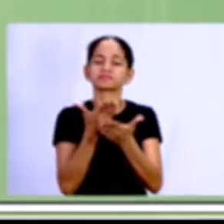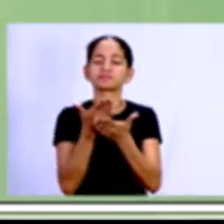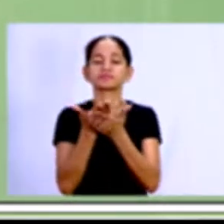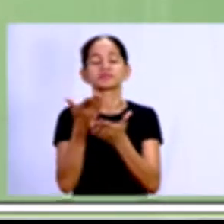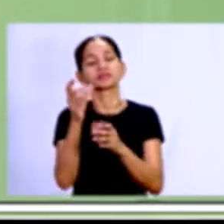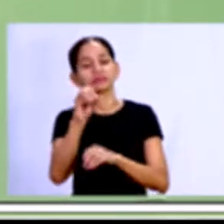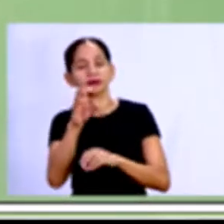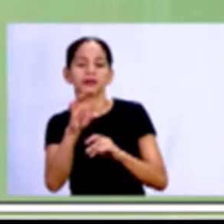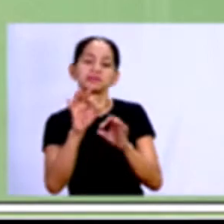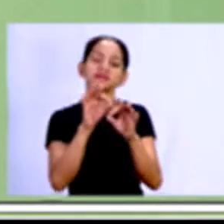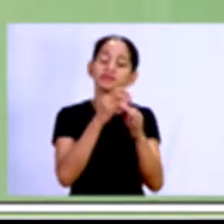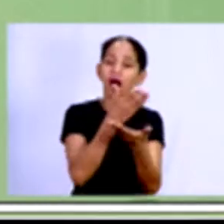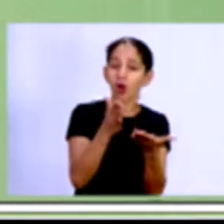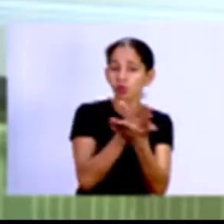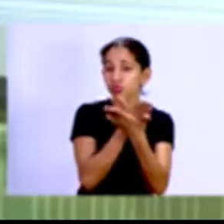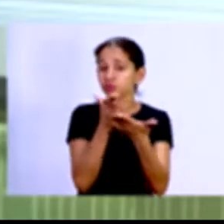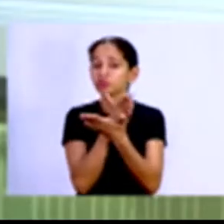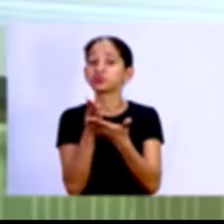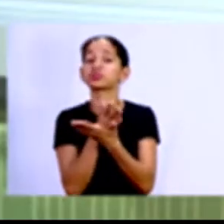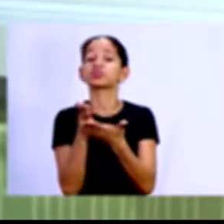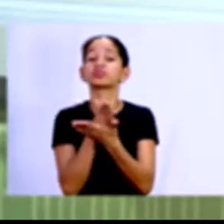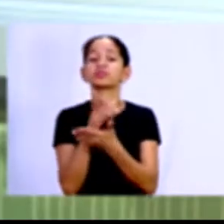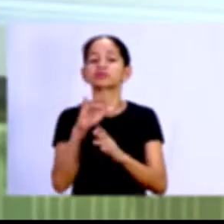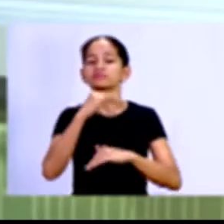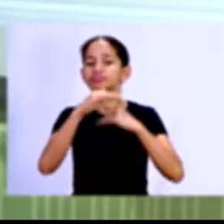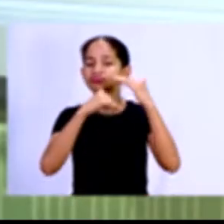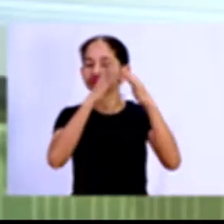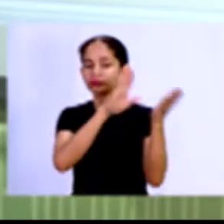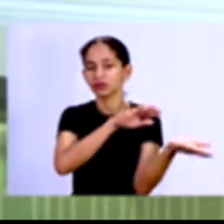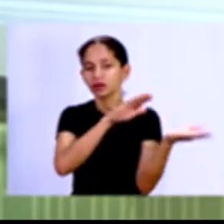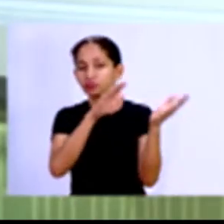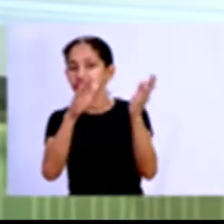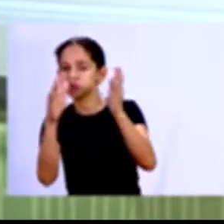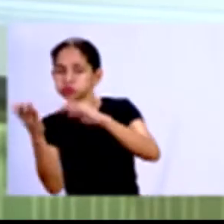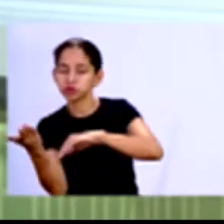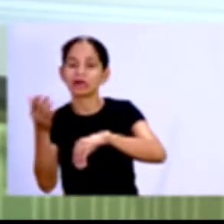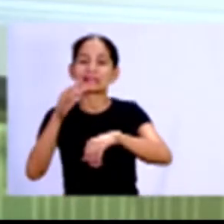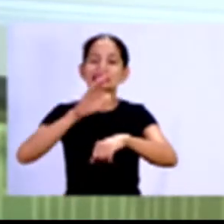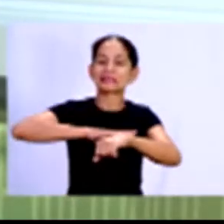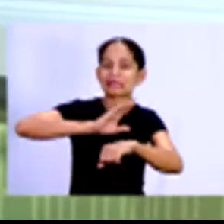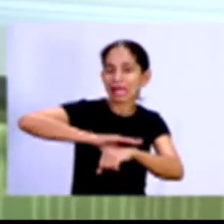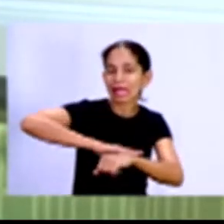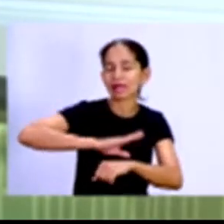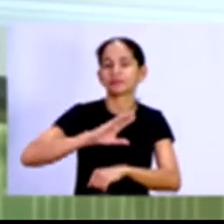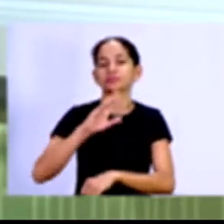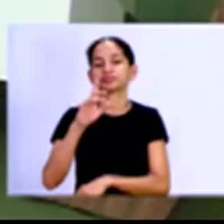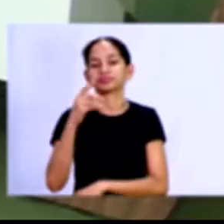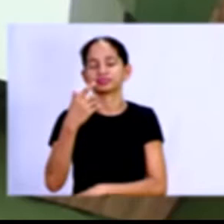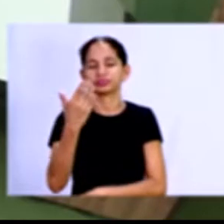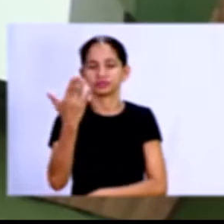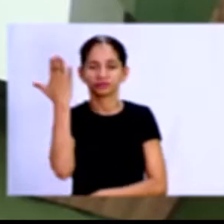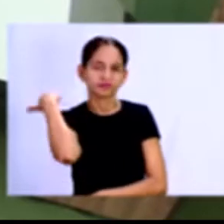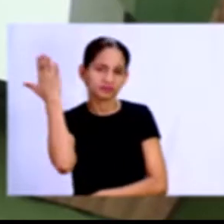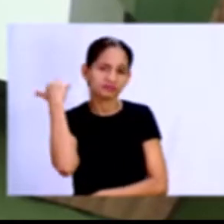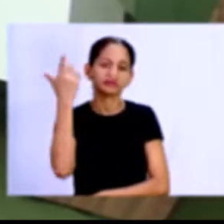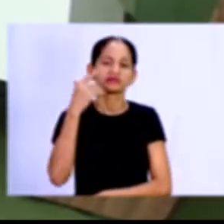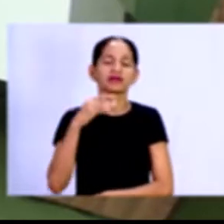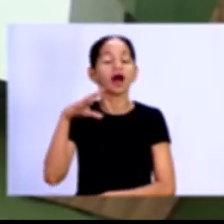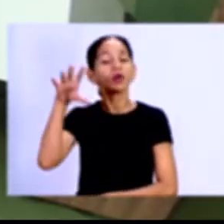distância, nós passamos a uma certa evolução, né? Uns períodos. Lembra lá, né, professor Junimar?